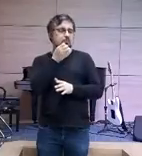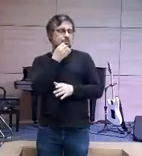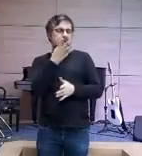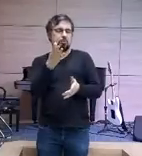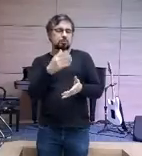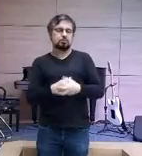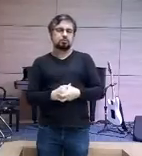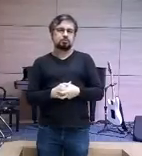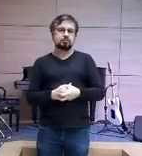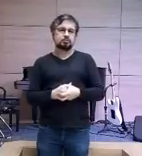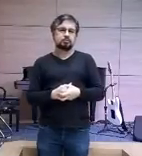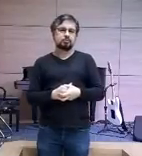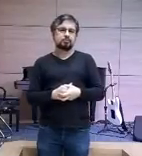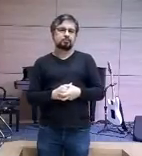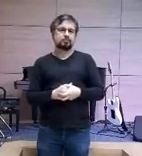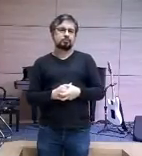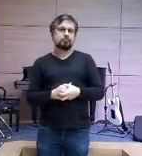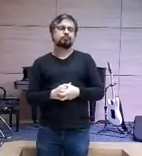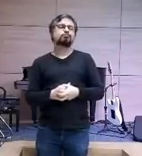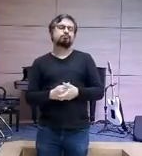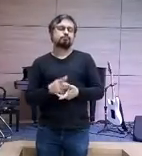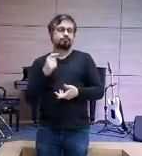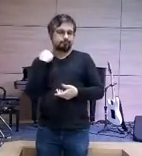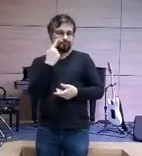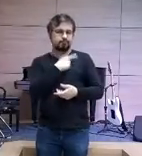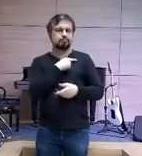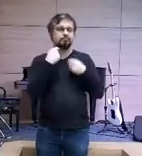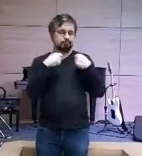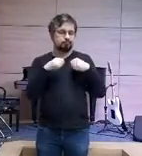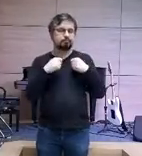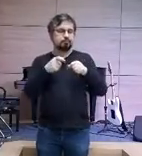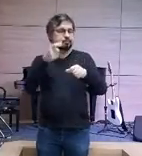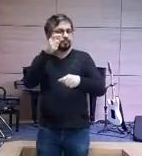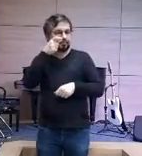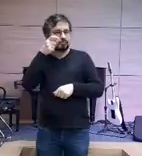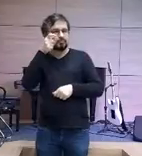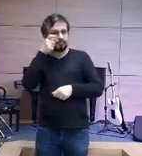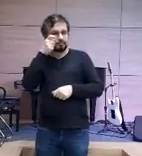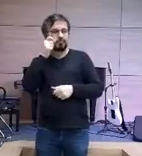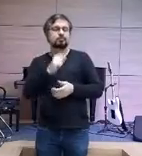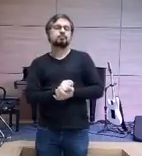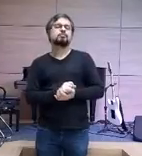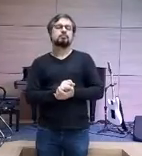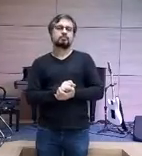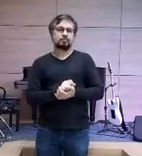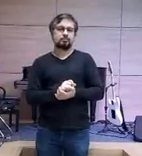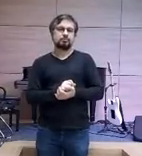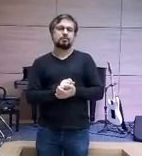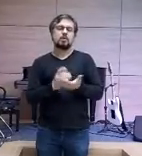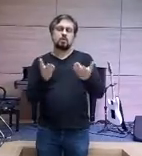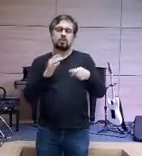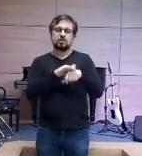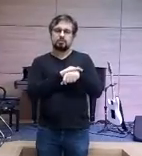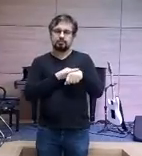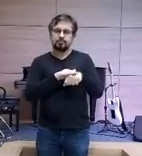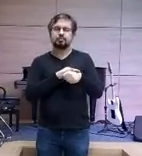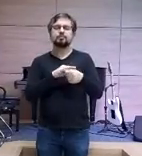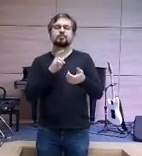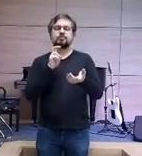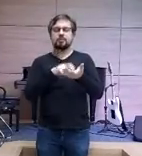muito cômodo e nós precisamos ficar atentos nisso como eu falei pela manhã